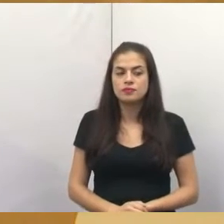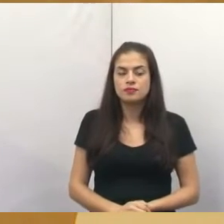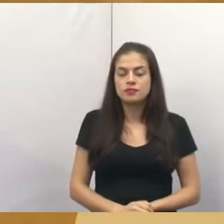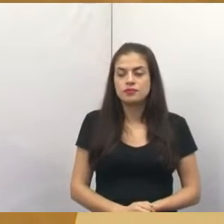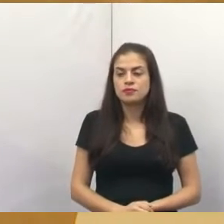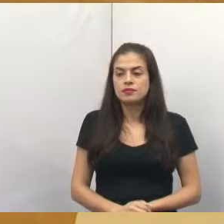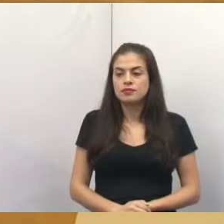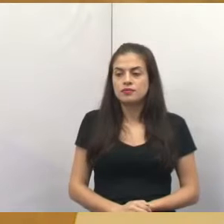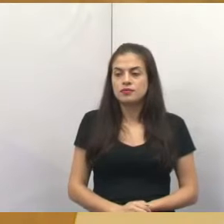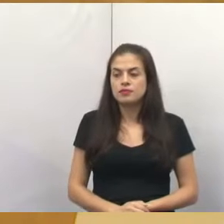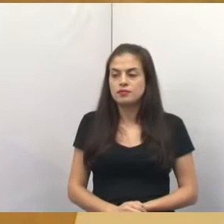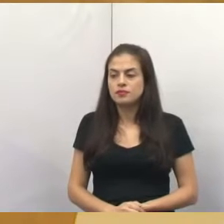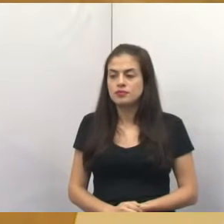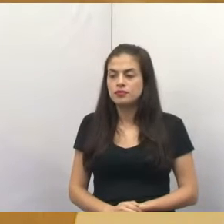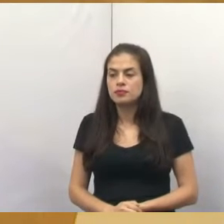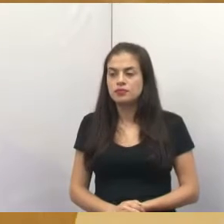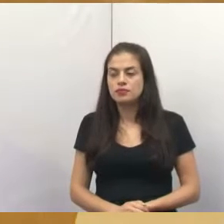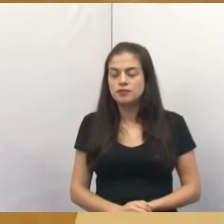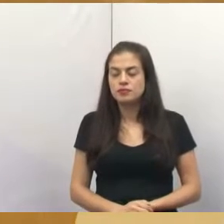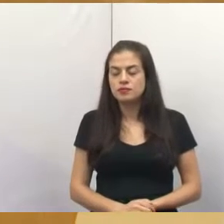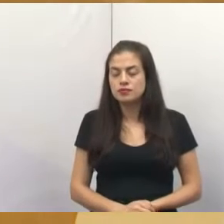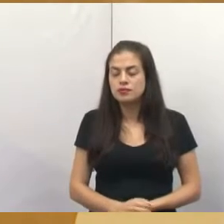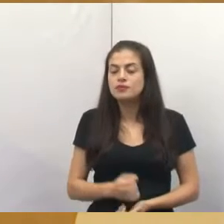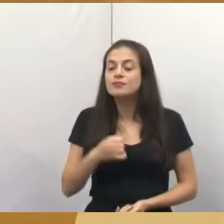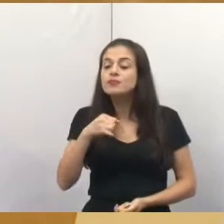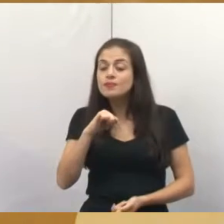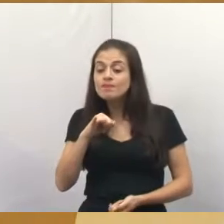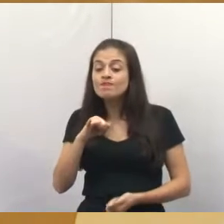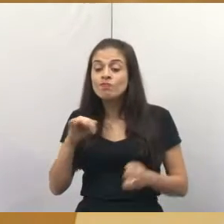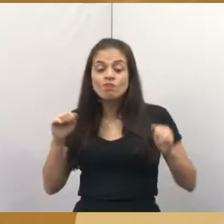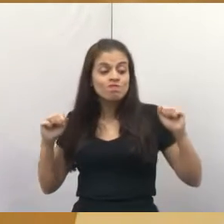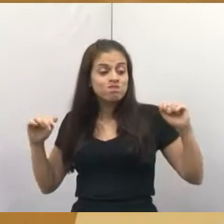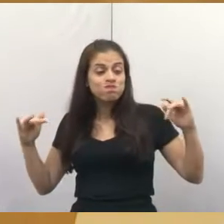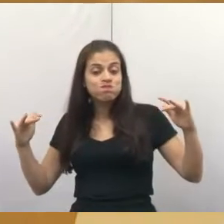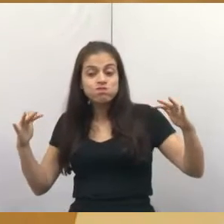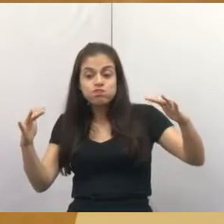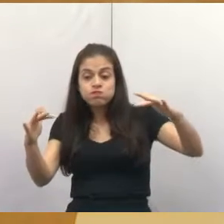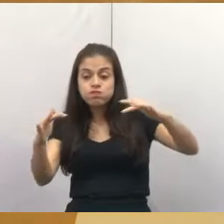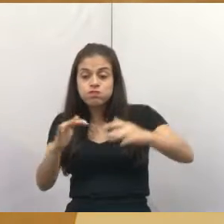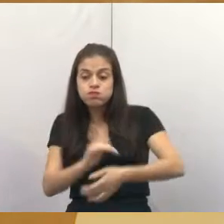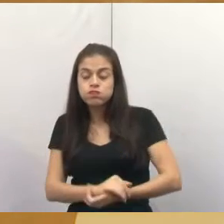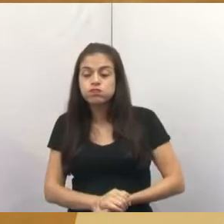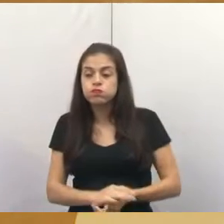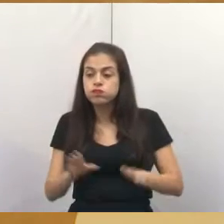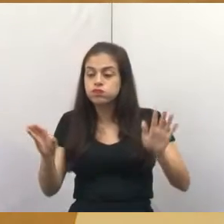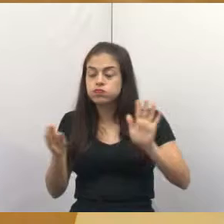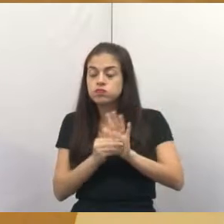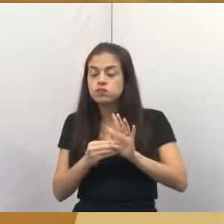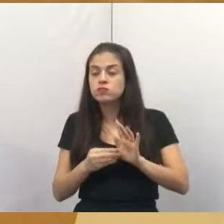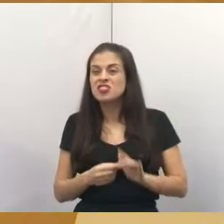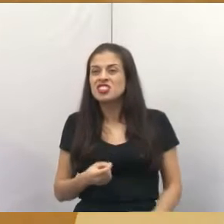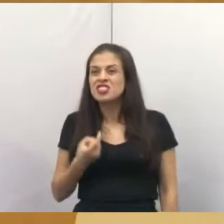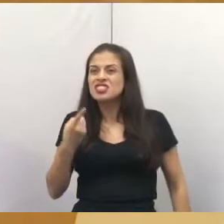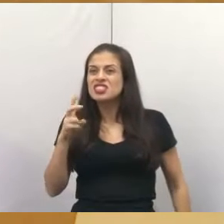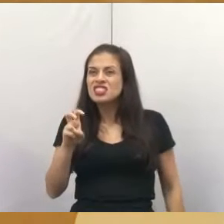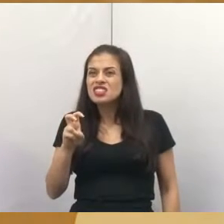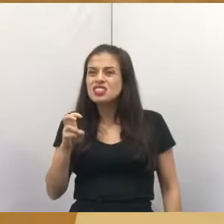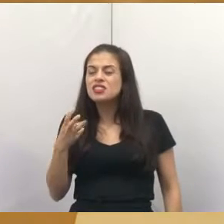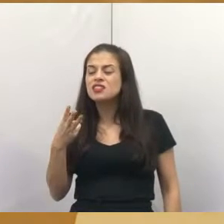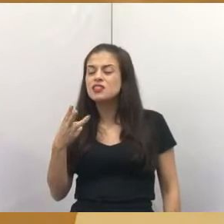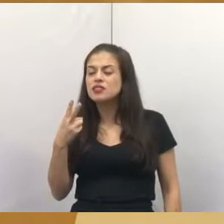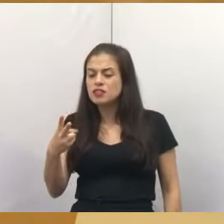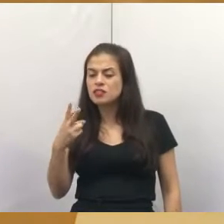jamais, se tivesse cheio isso aqui, para colocar a emenda, ficasse 15, 20 minutos se discutindo para colocar a emenda.